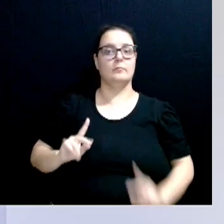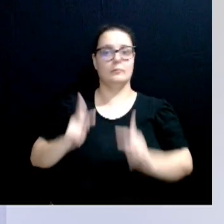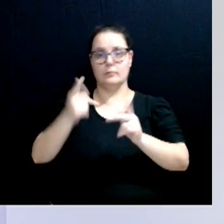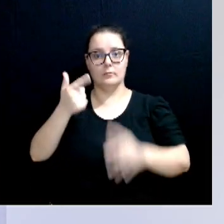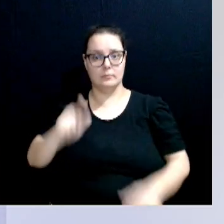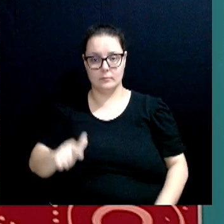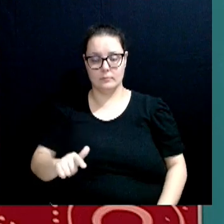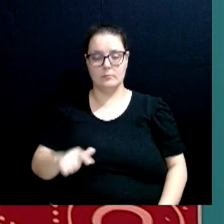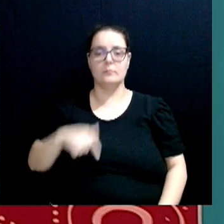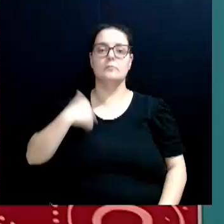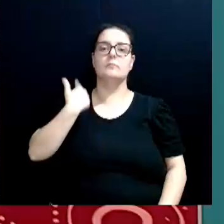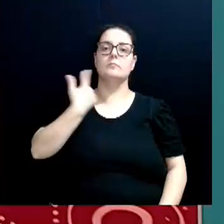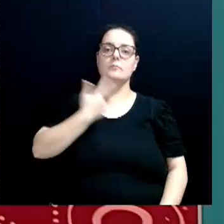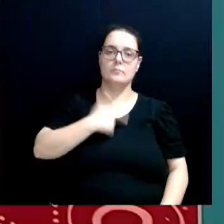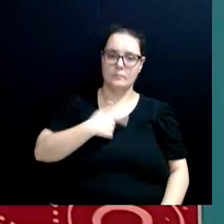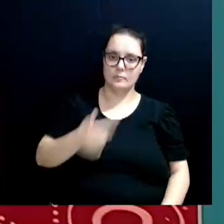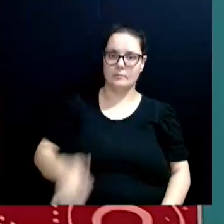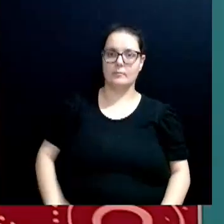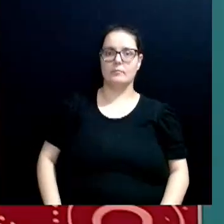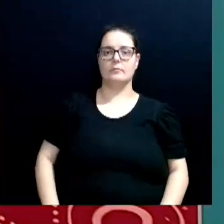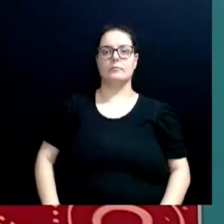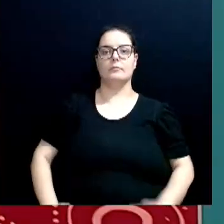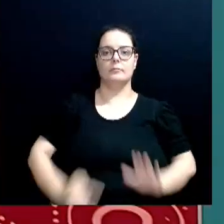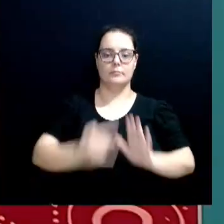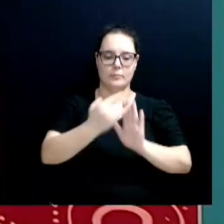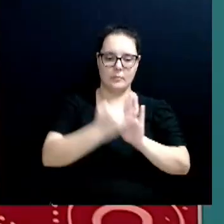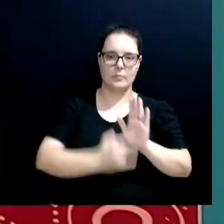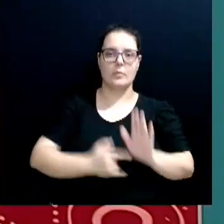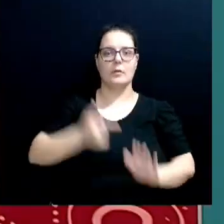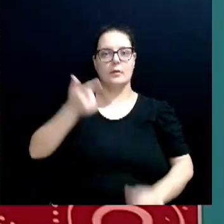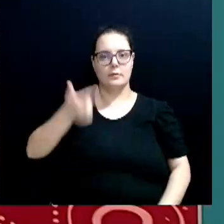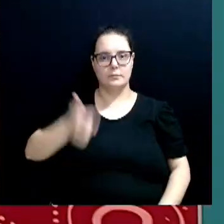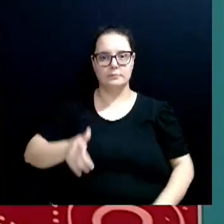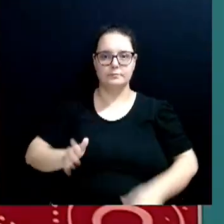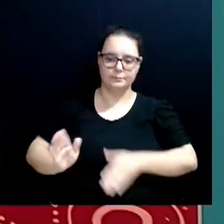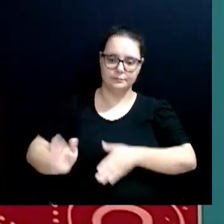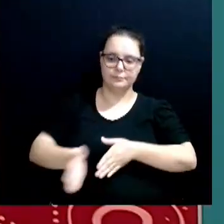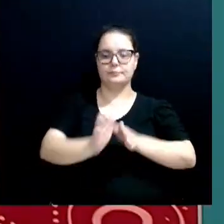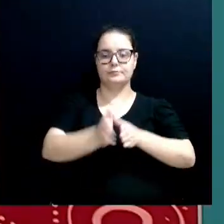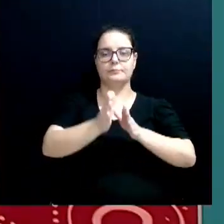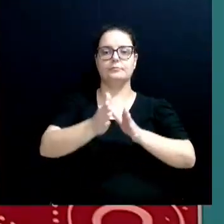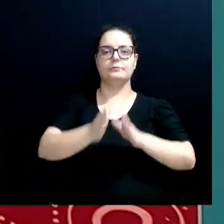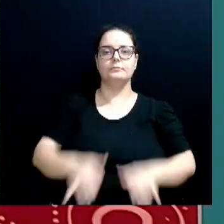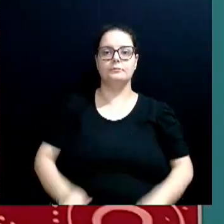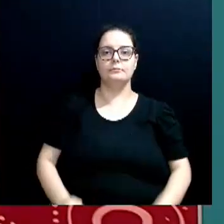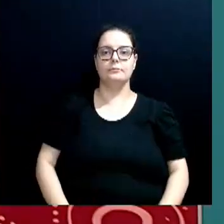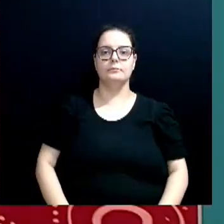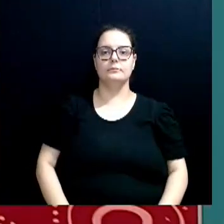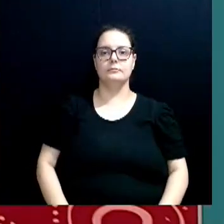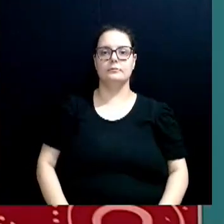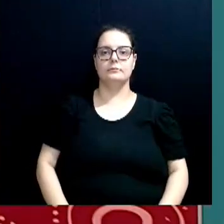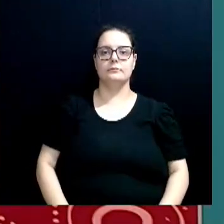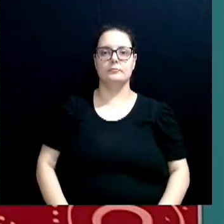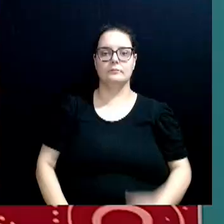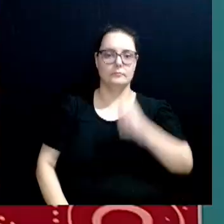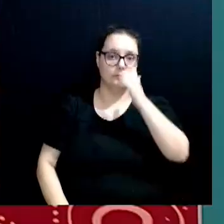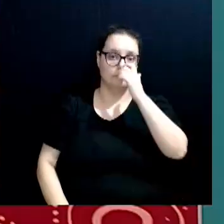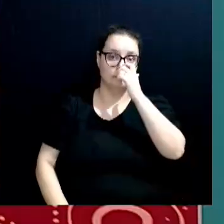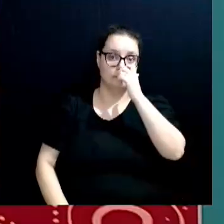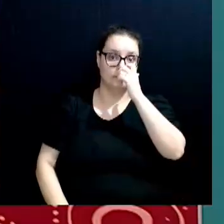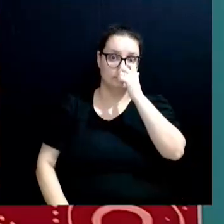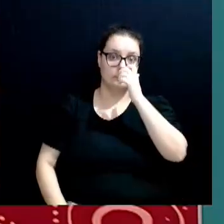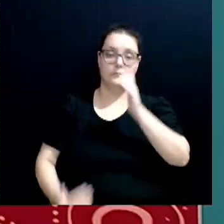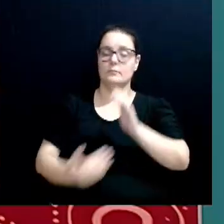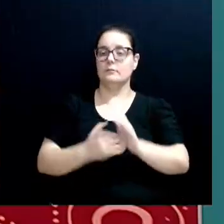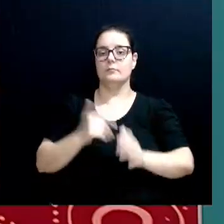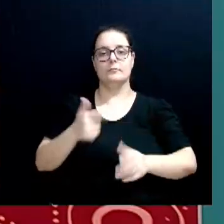pegamos esse documento, enfiamos embaixo do braço, enquanto não houve o reconhecimento, nós